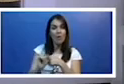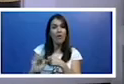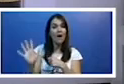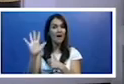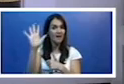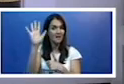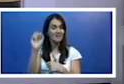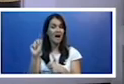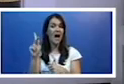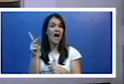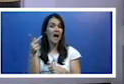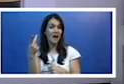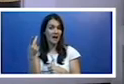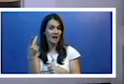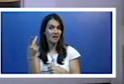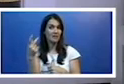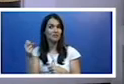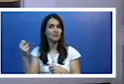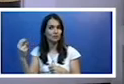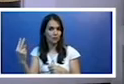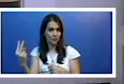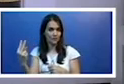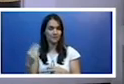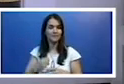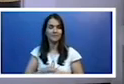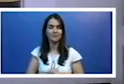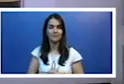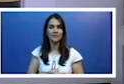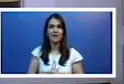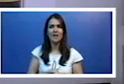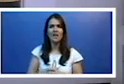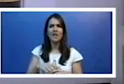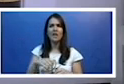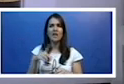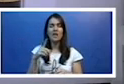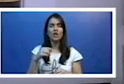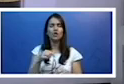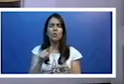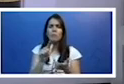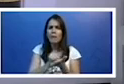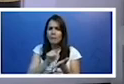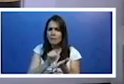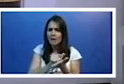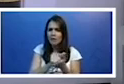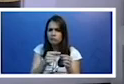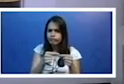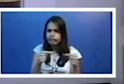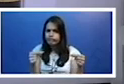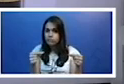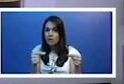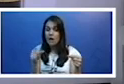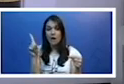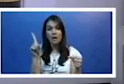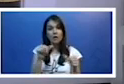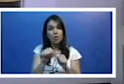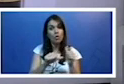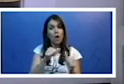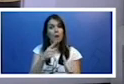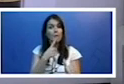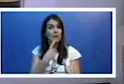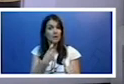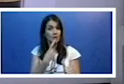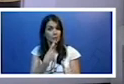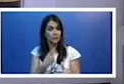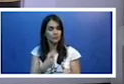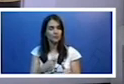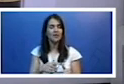hidrogênio, H2. No papel de tornassol, ele fica vermelho e eles neutralizam as bases. Temos como exemplo dos